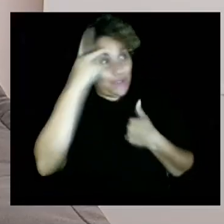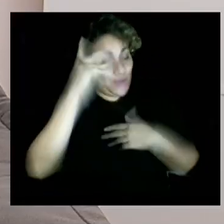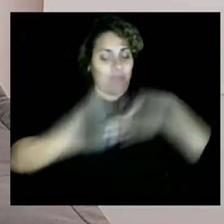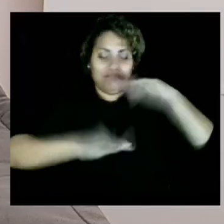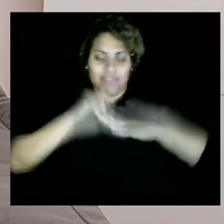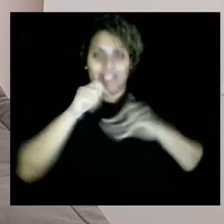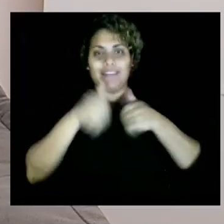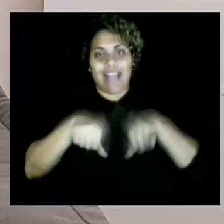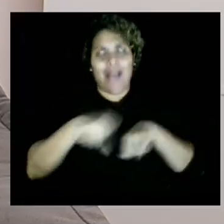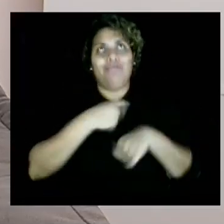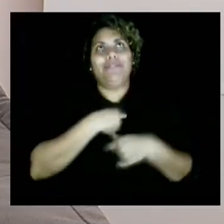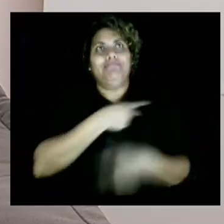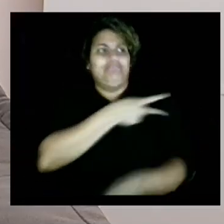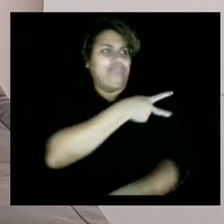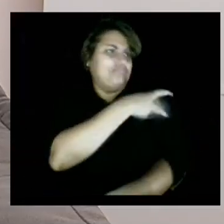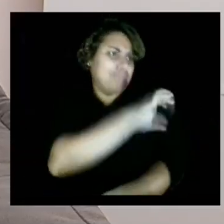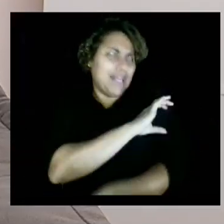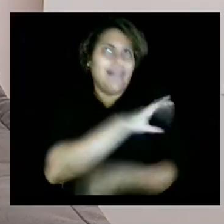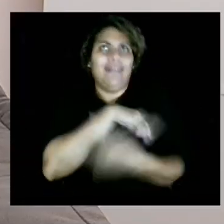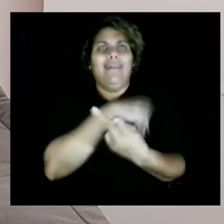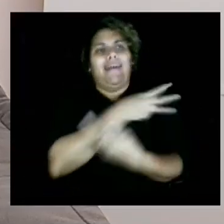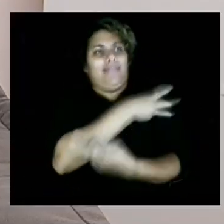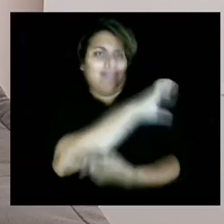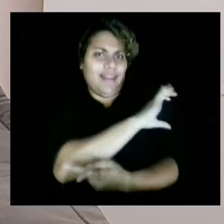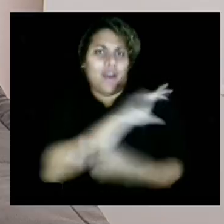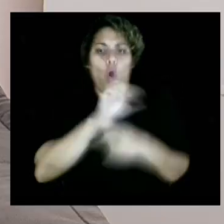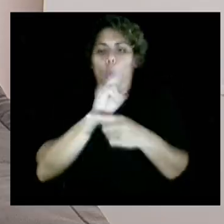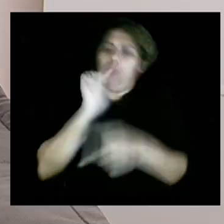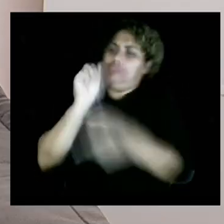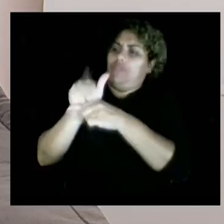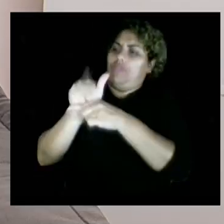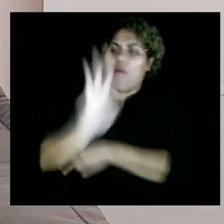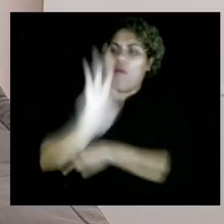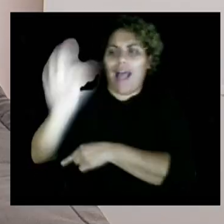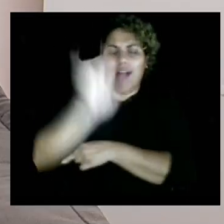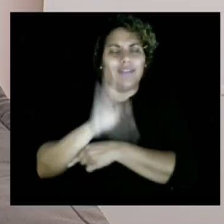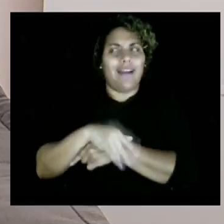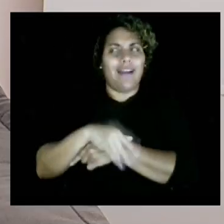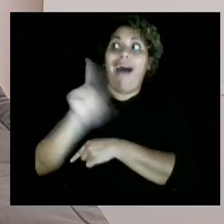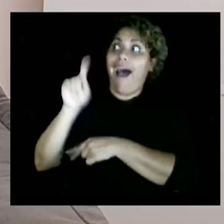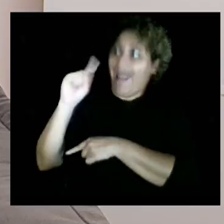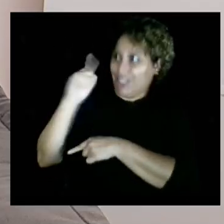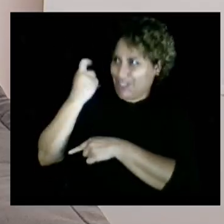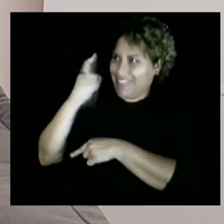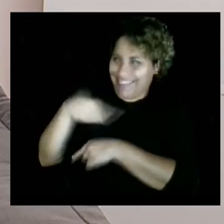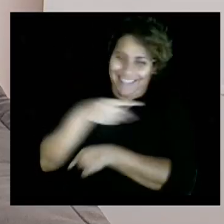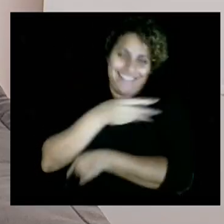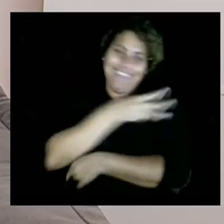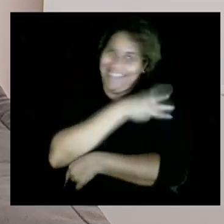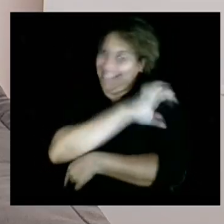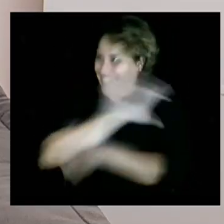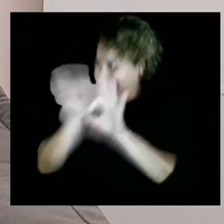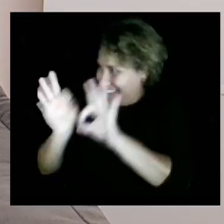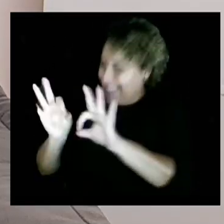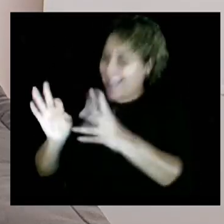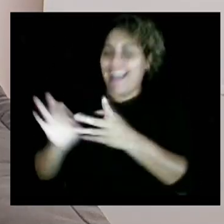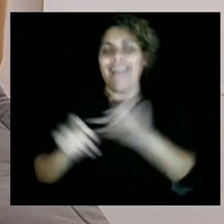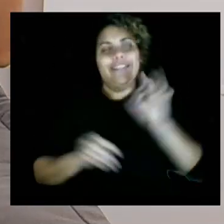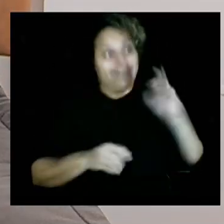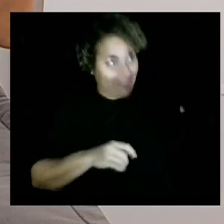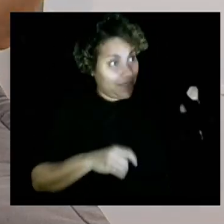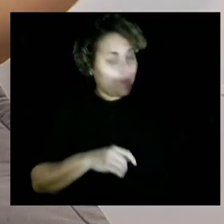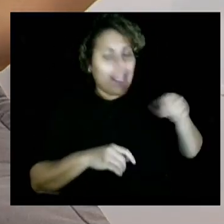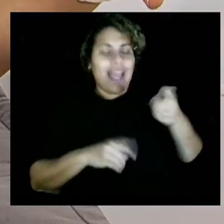faculdade, todo mundo, o que você vai fazer, o que você vai fazer? Era o antigo colegial. Exatamente. E aí, tipo, eu não tinha aquela coisa, eu quero ser